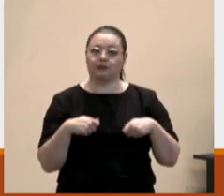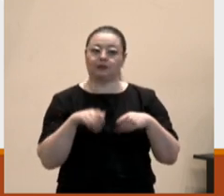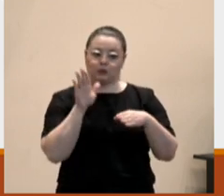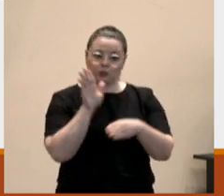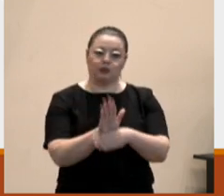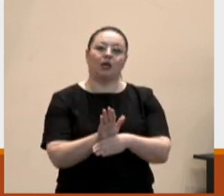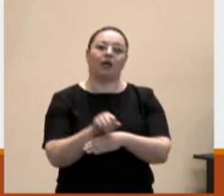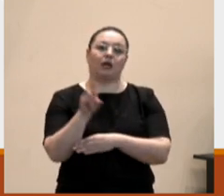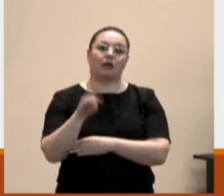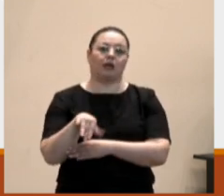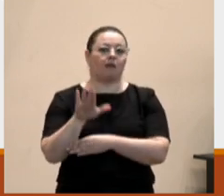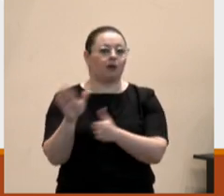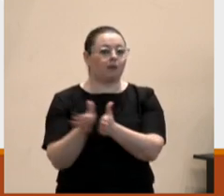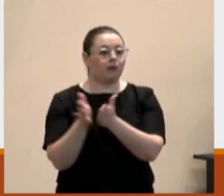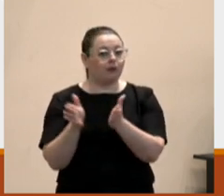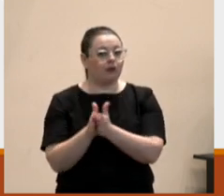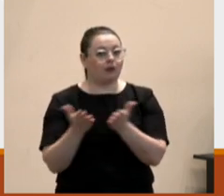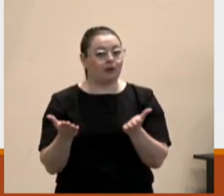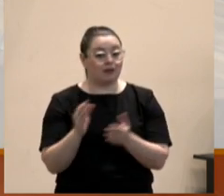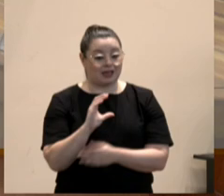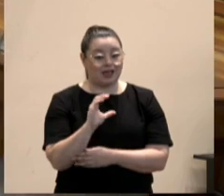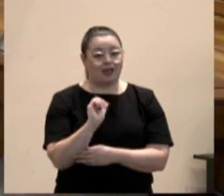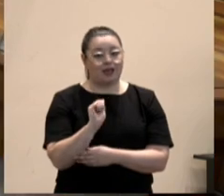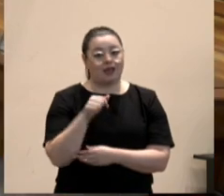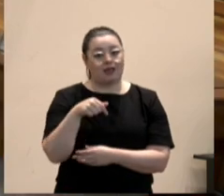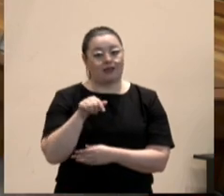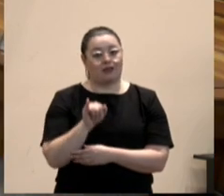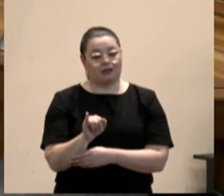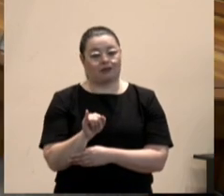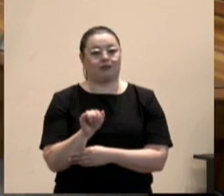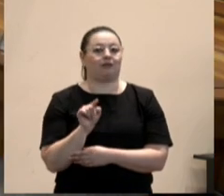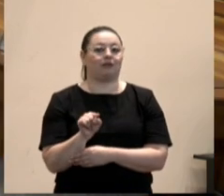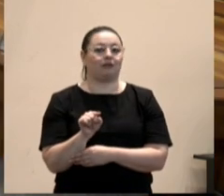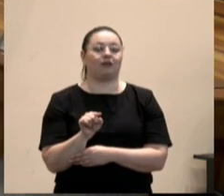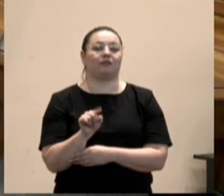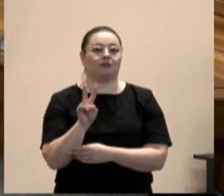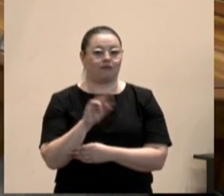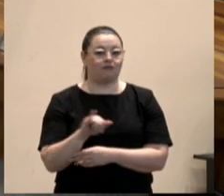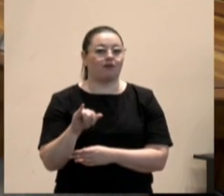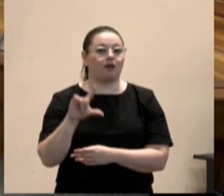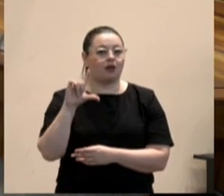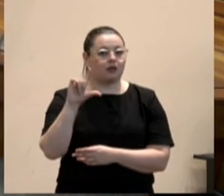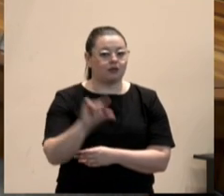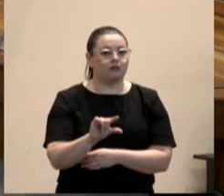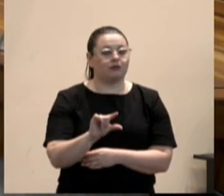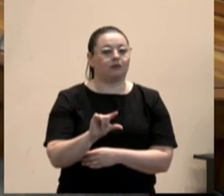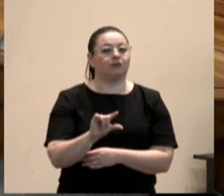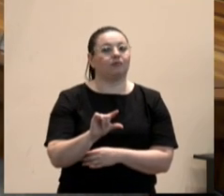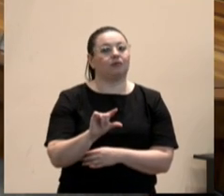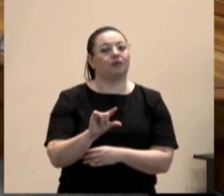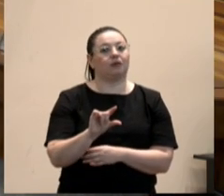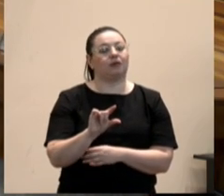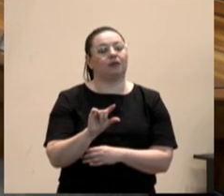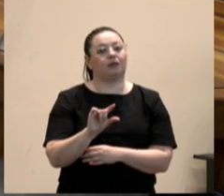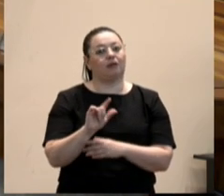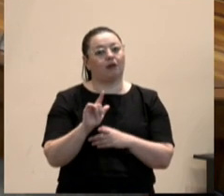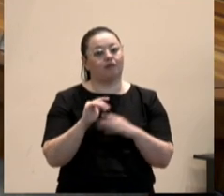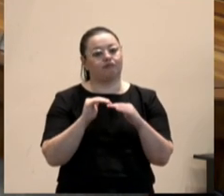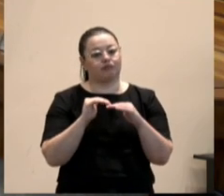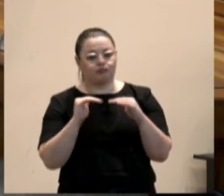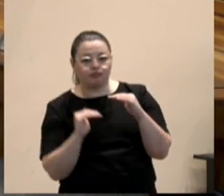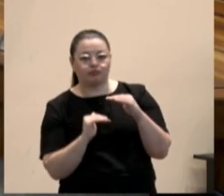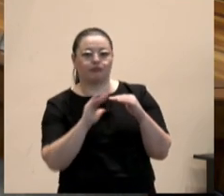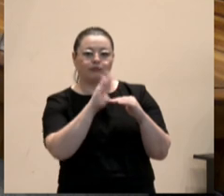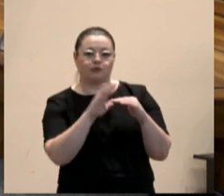Então, esse caqui vai diminuir, colaborar para diminuir a desigualdade brasileira.